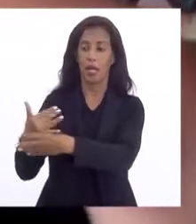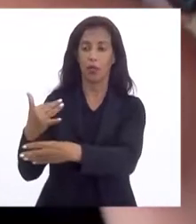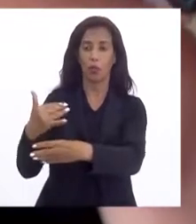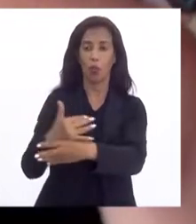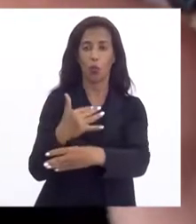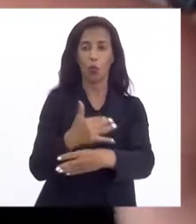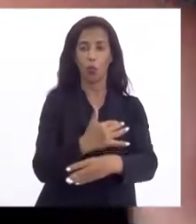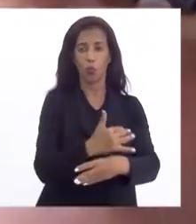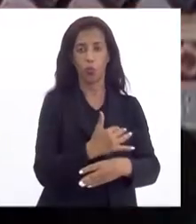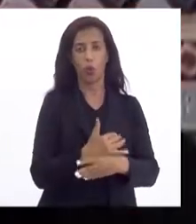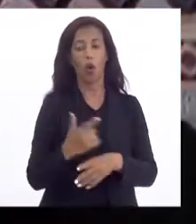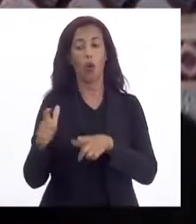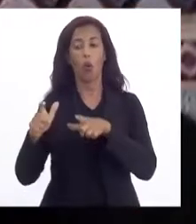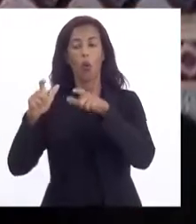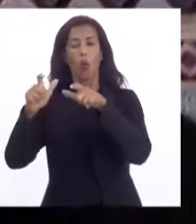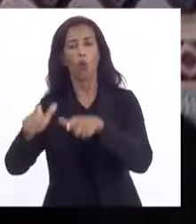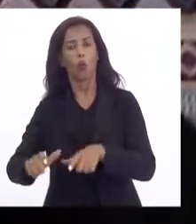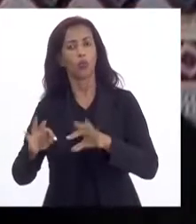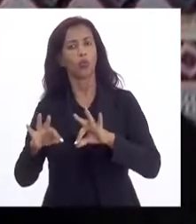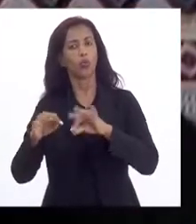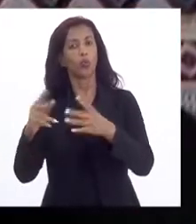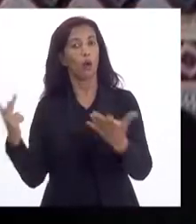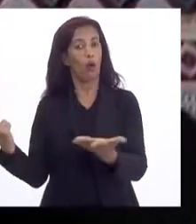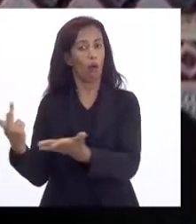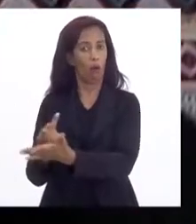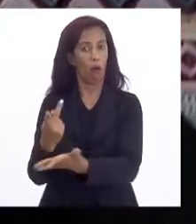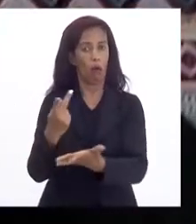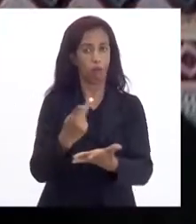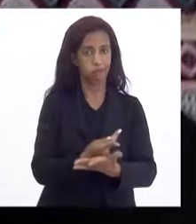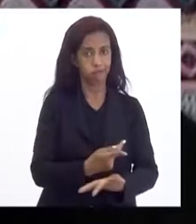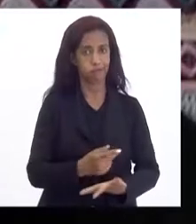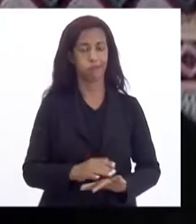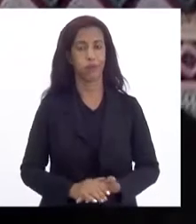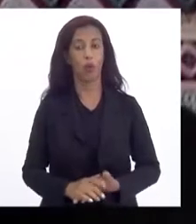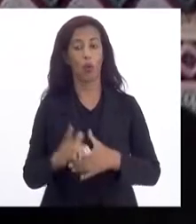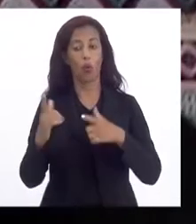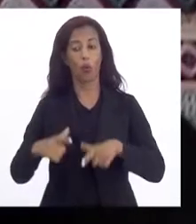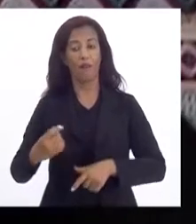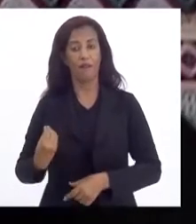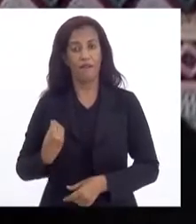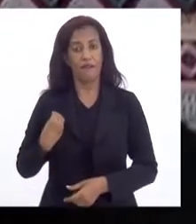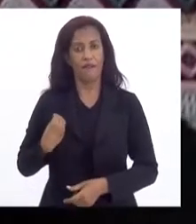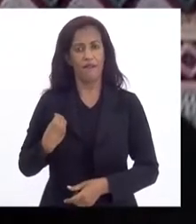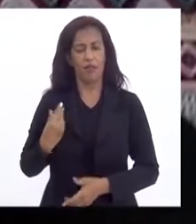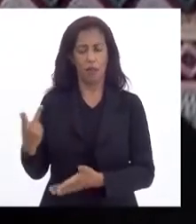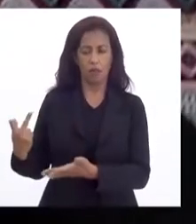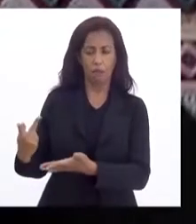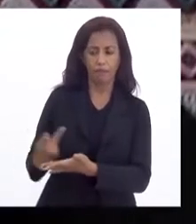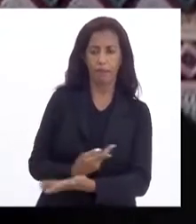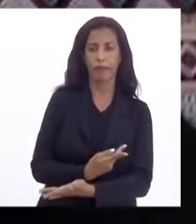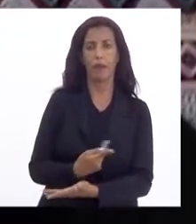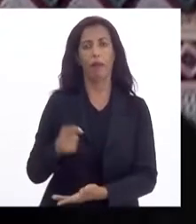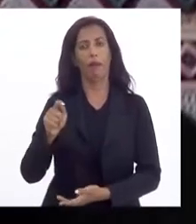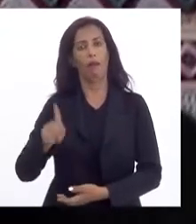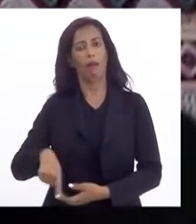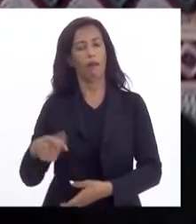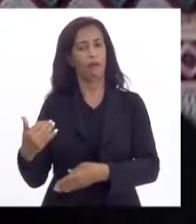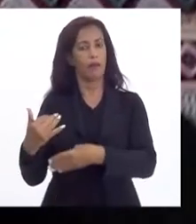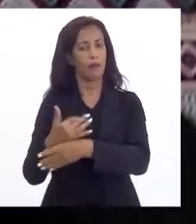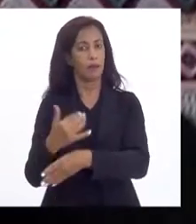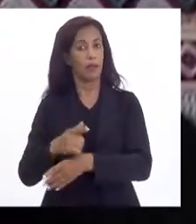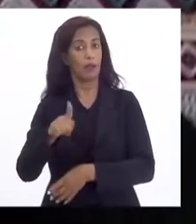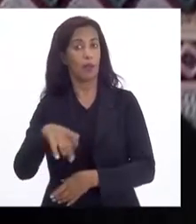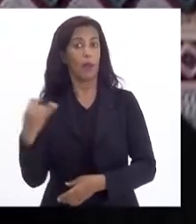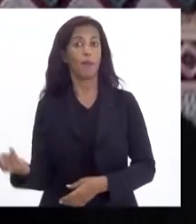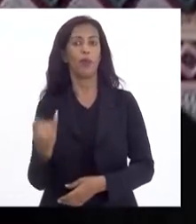né? Nas cidades onde tudo acontece, né? Onde a vida acontece é nas cidades. Então, a importância